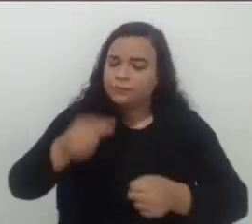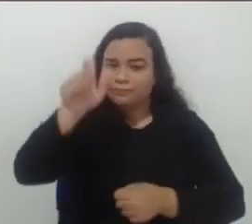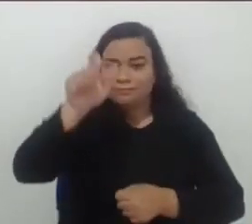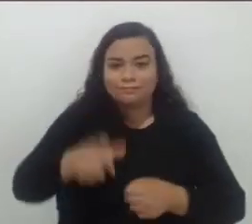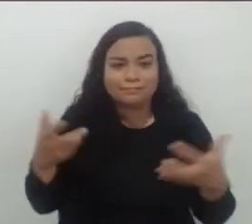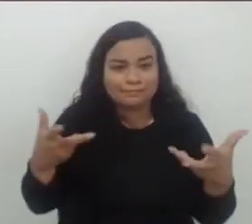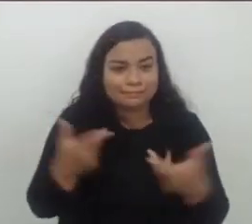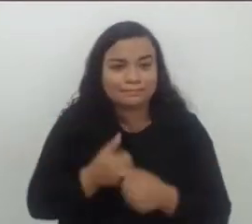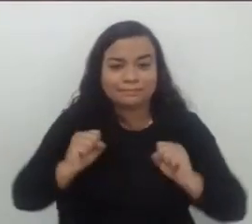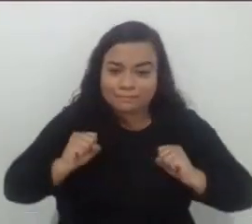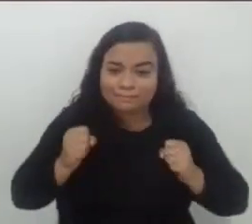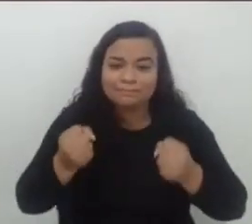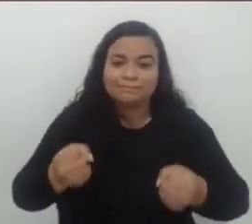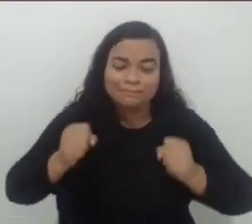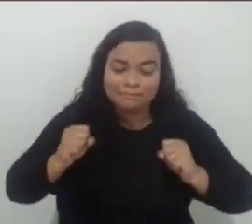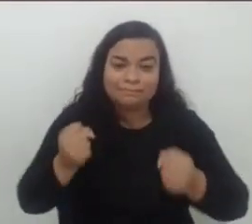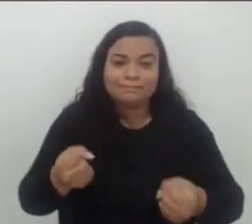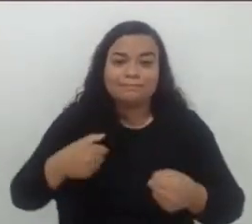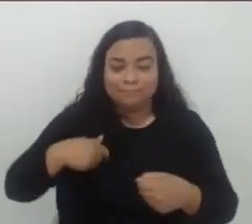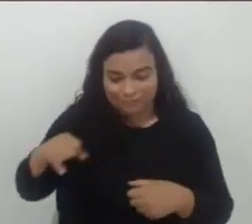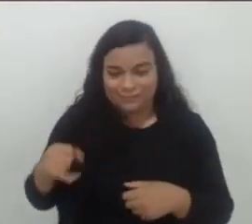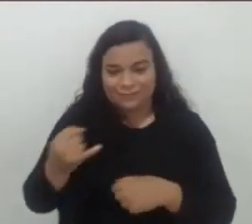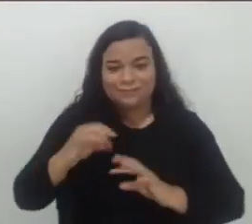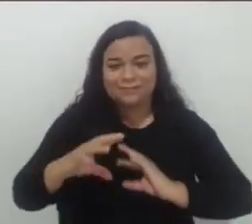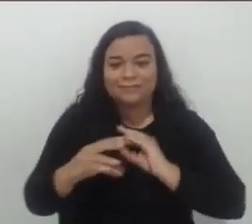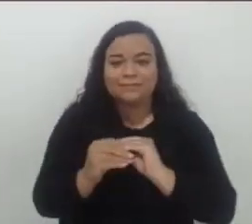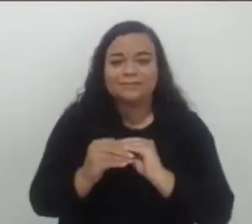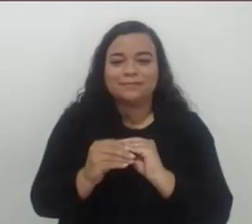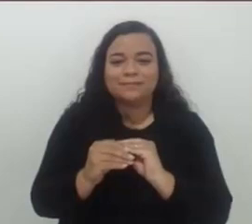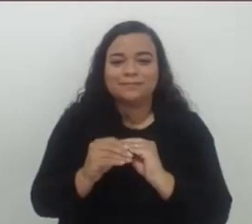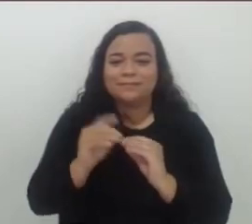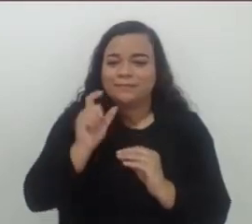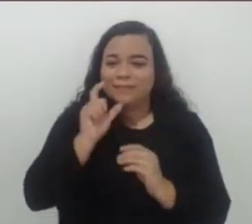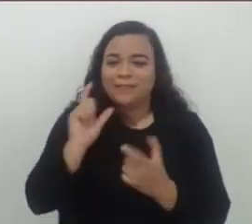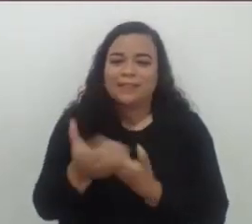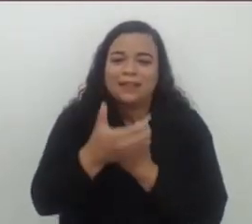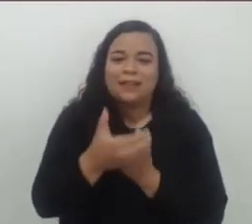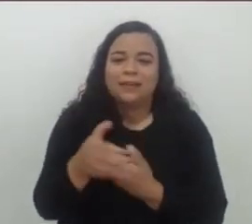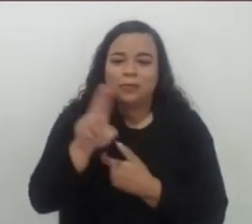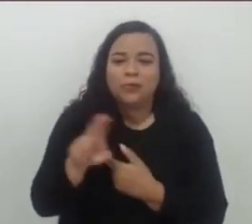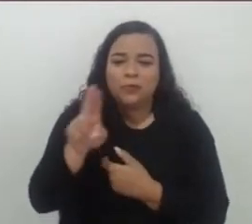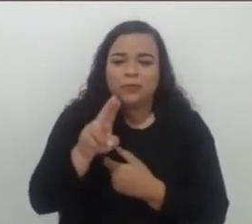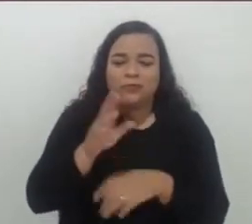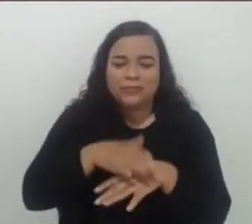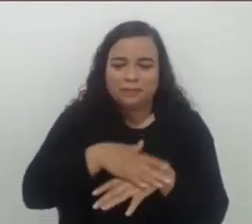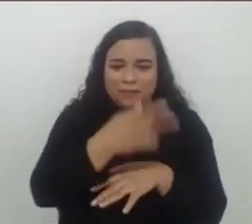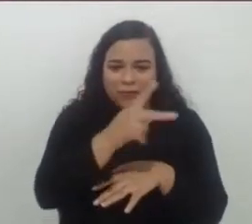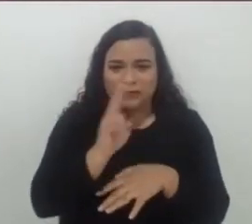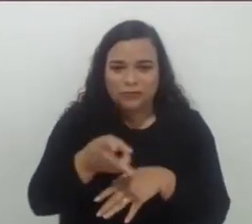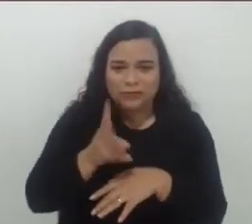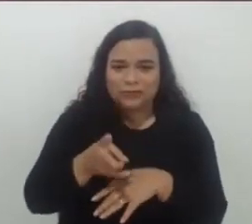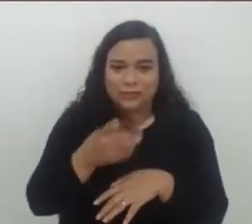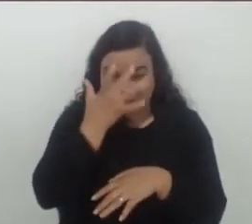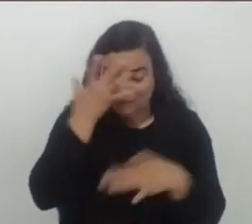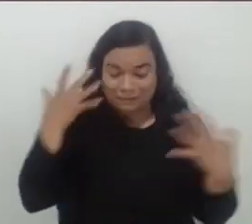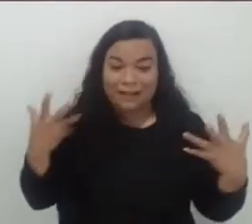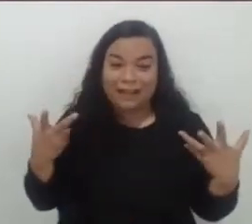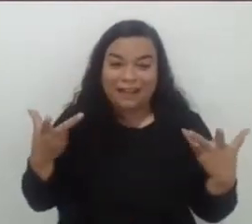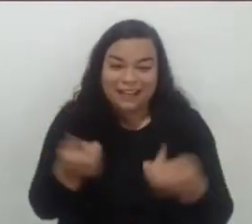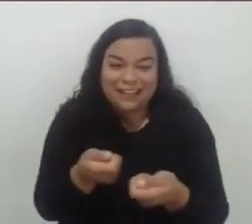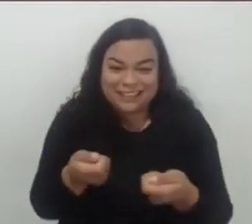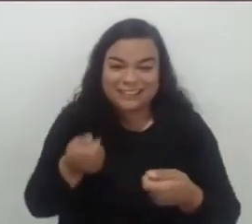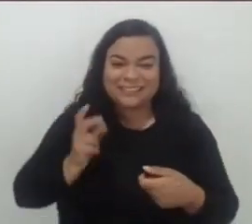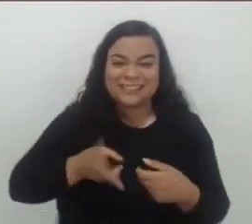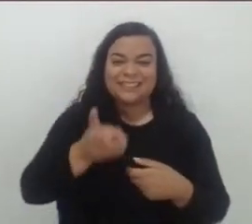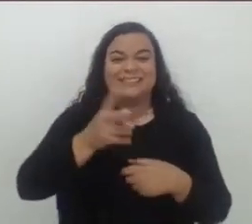vou aproveitar um termo que Vossa Excelência sempre costuma usar, essa pessoa maravilhosa que Vossa Excelência